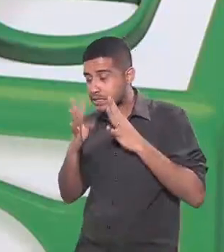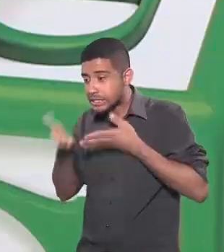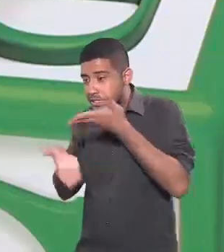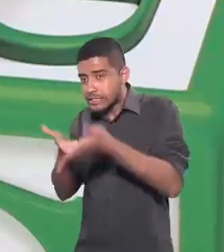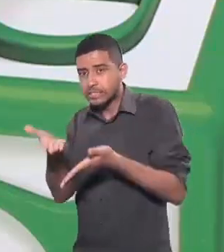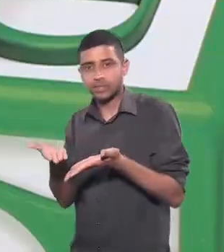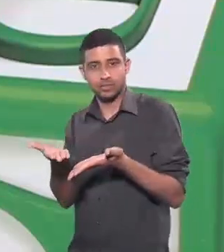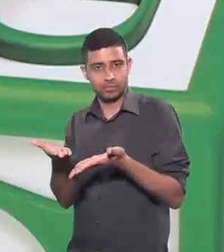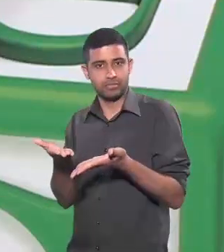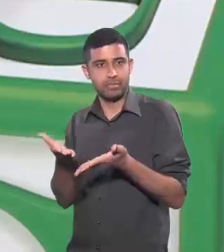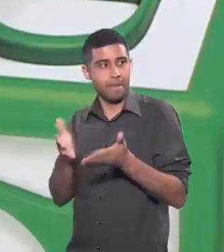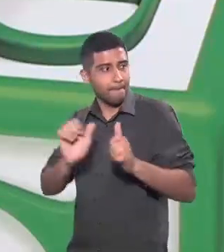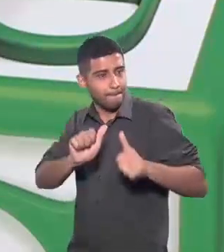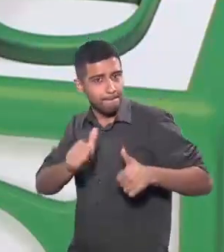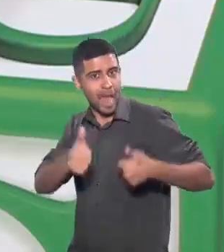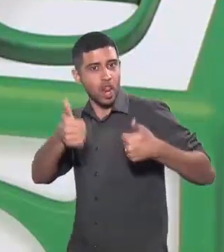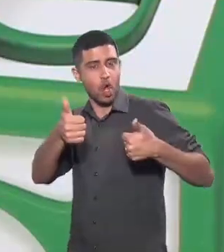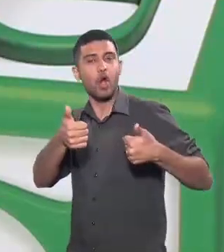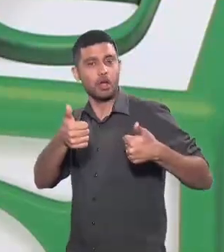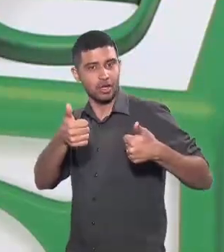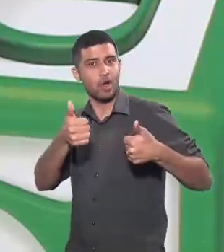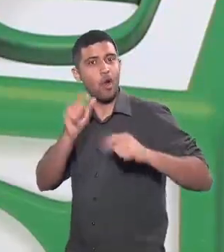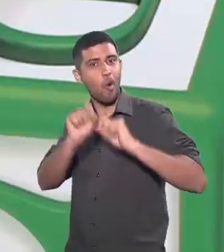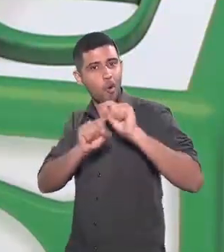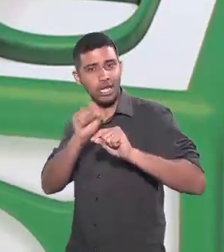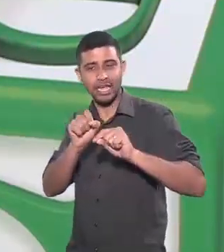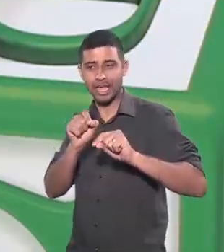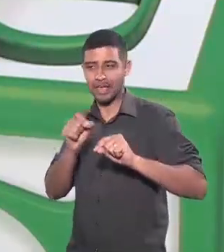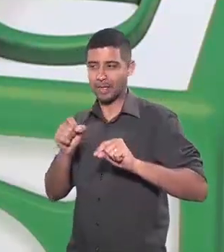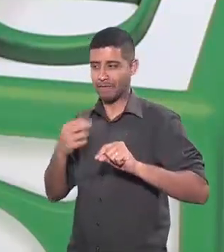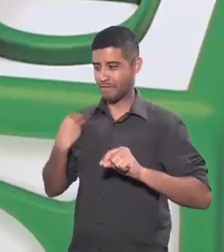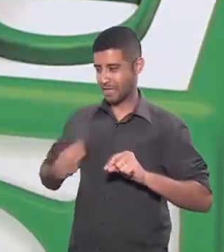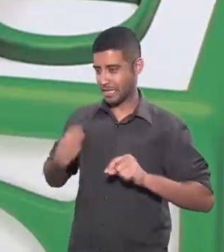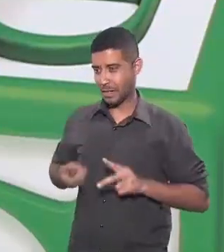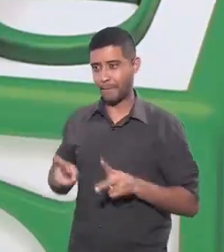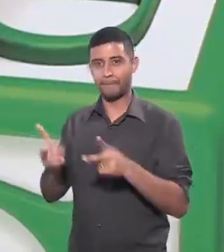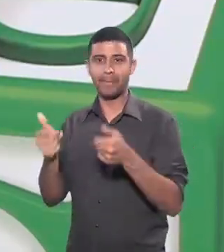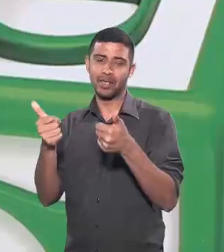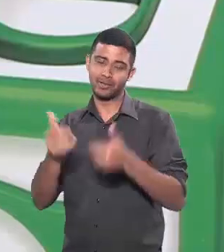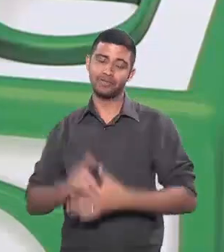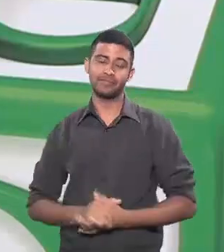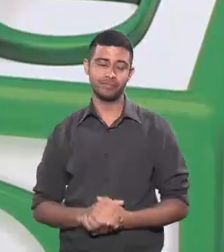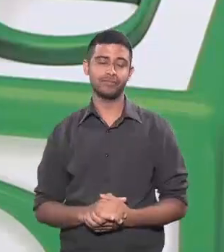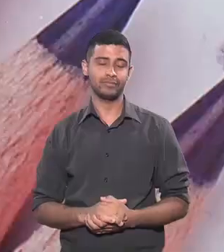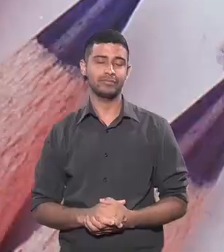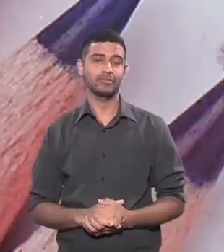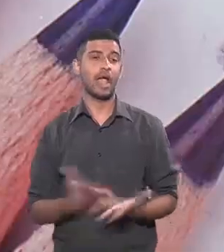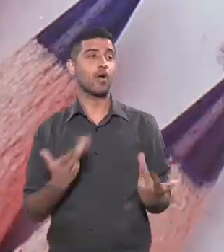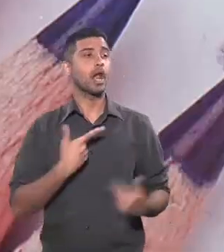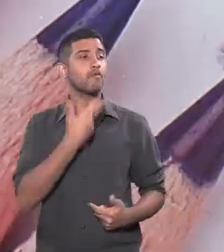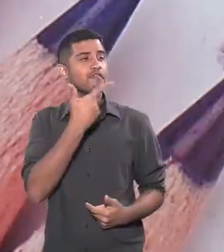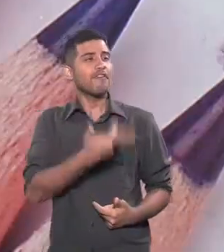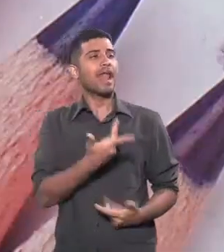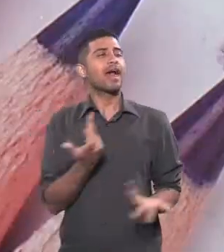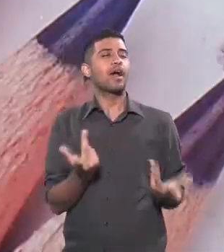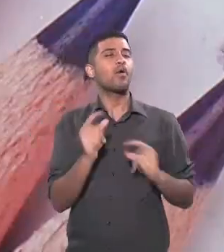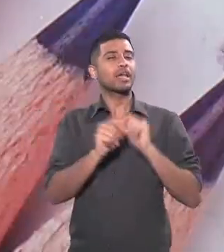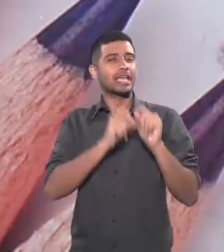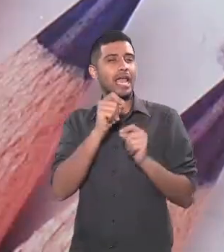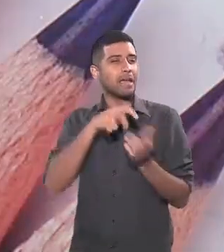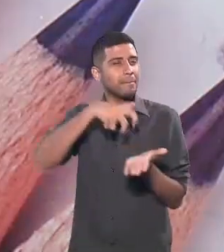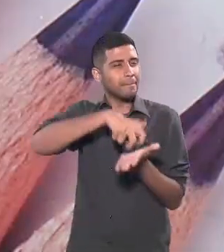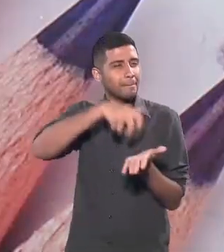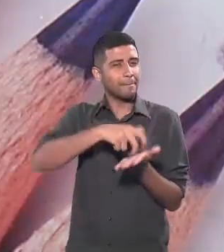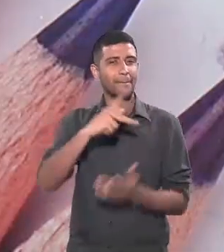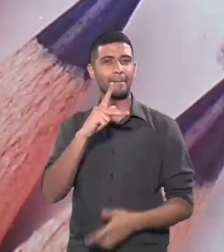atendimento e quanto melhor for feito, né, melhor a chance de um bom desfecho. Eu queria falar das penalidades,